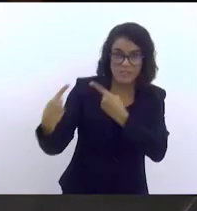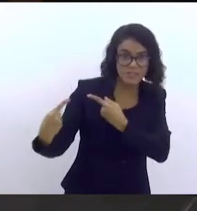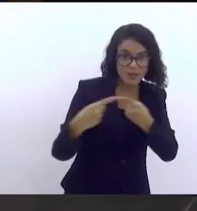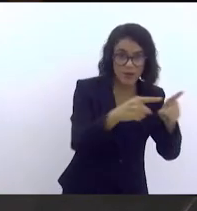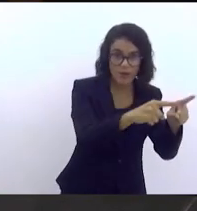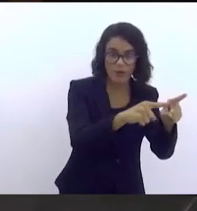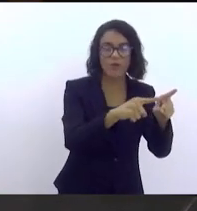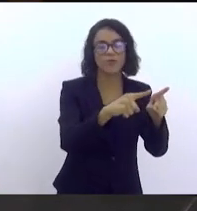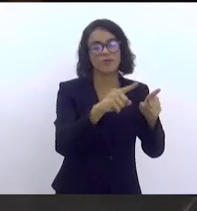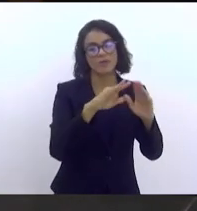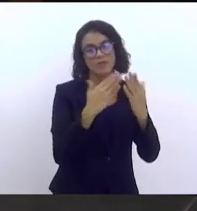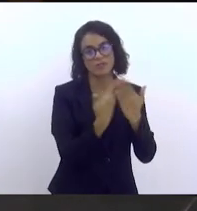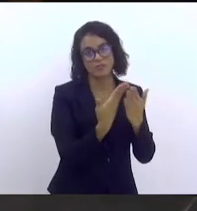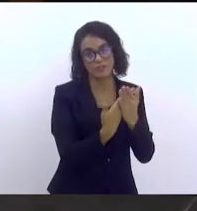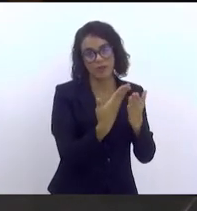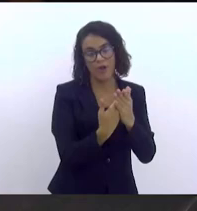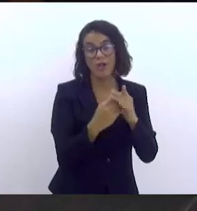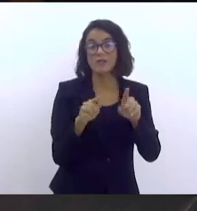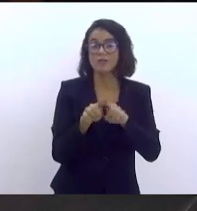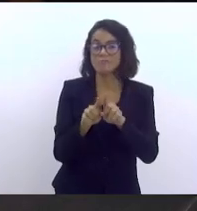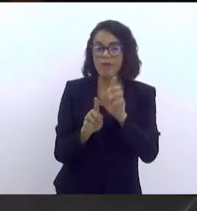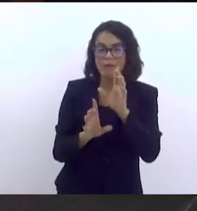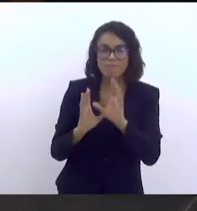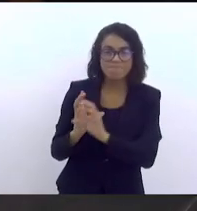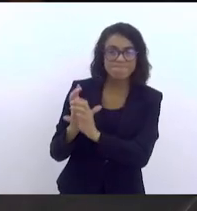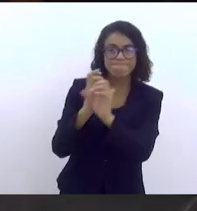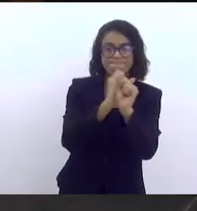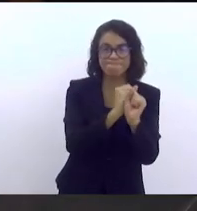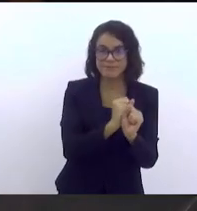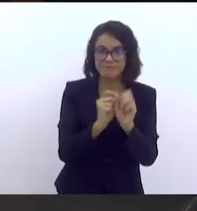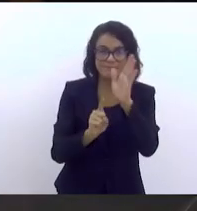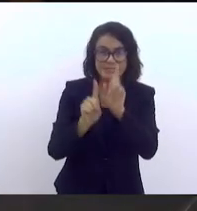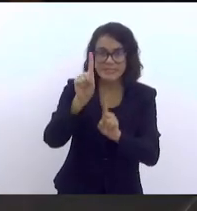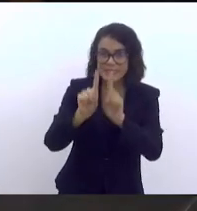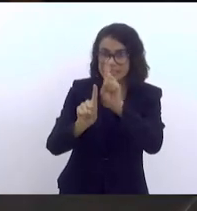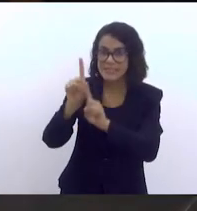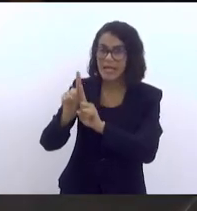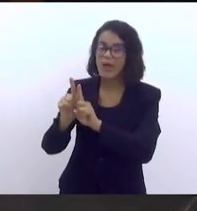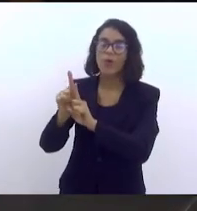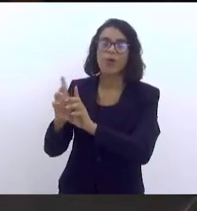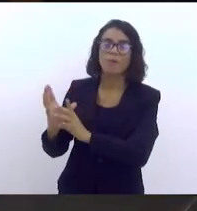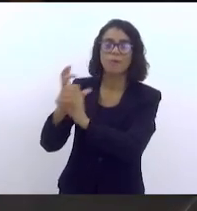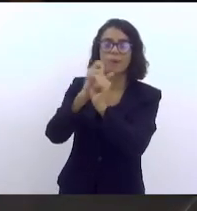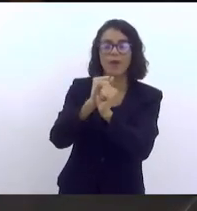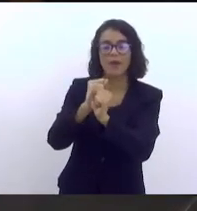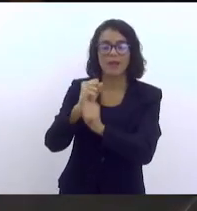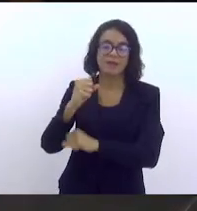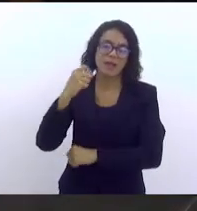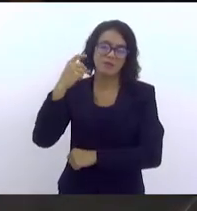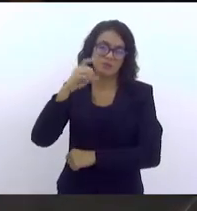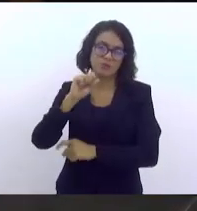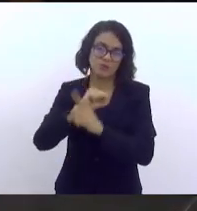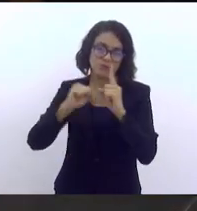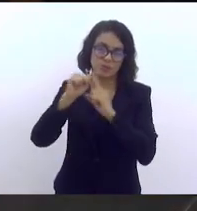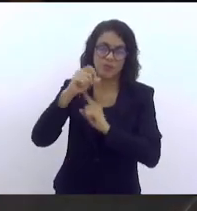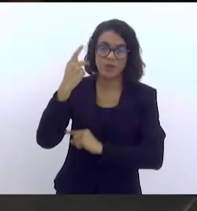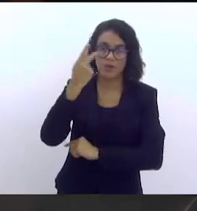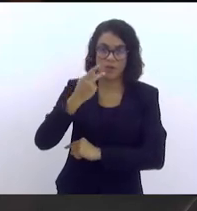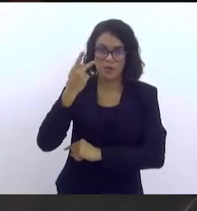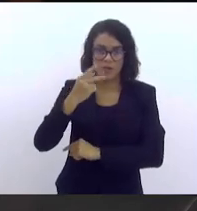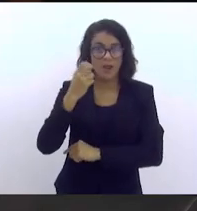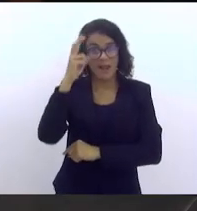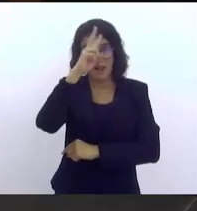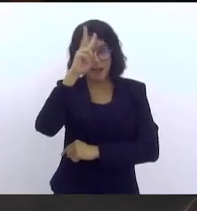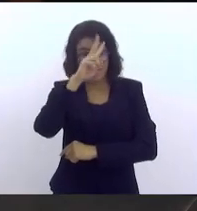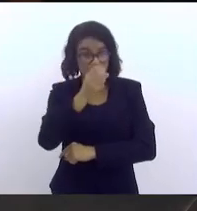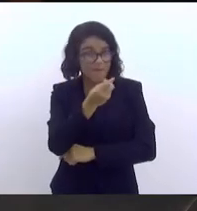a escola e a violência como um dado social e político né lembremos também de outras iniciativas que já